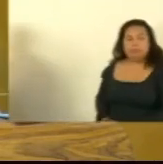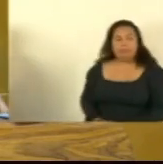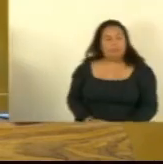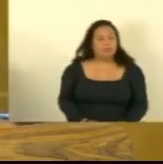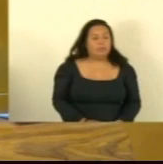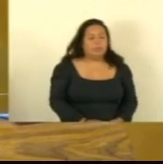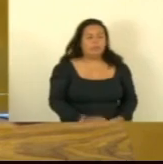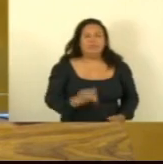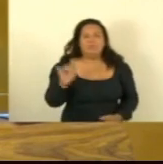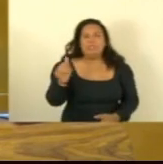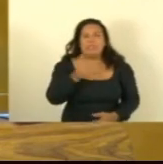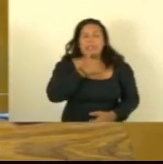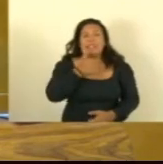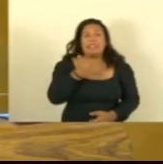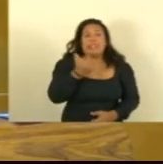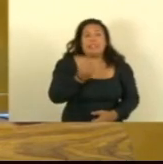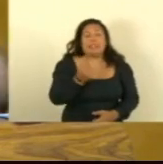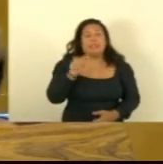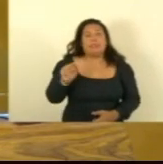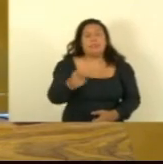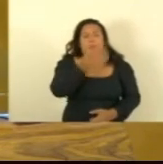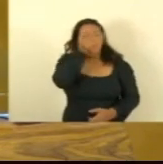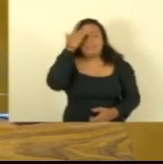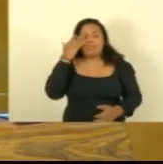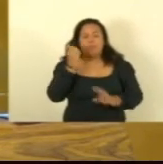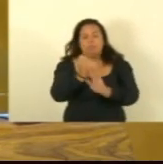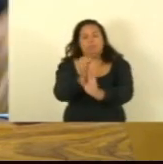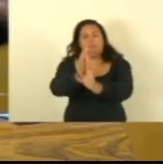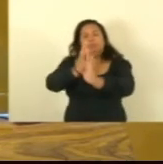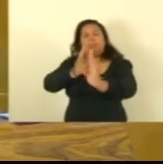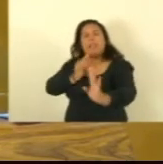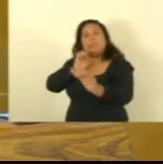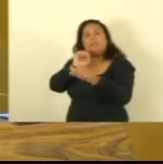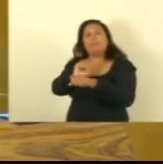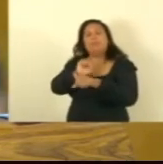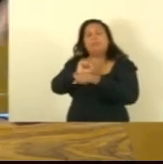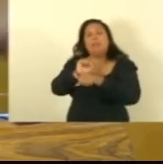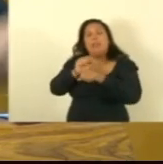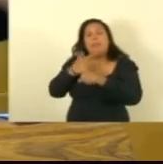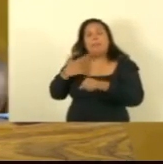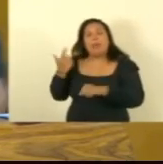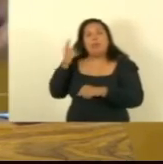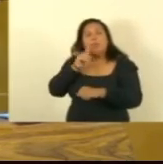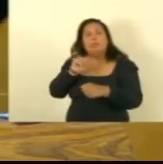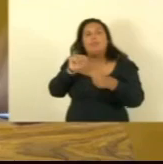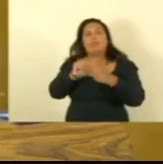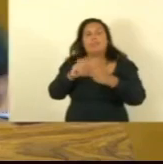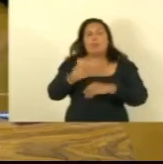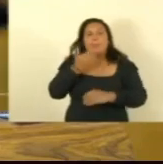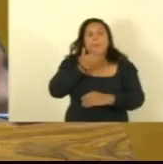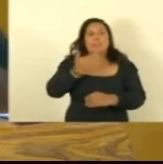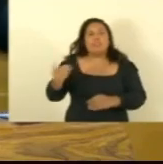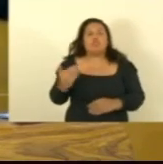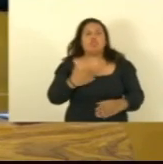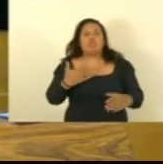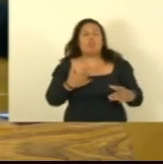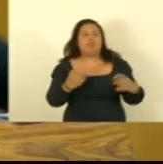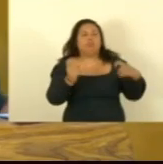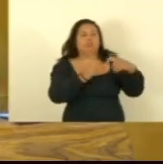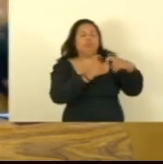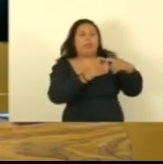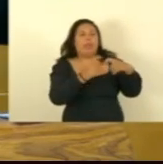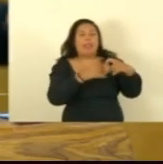16.160 pessoas hoje estão na fila de espera para conseguir uma consulta